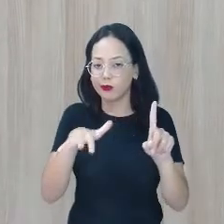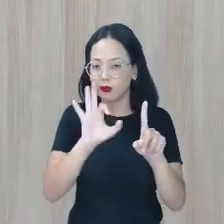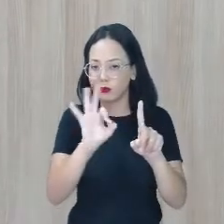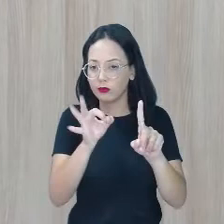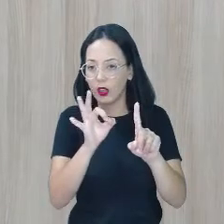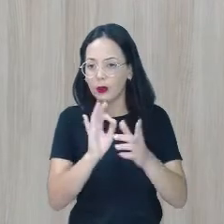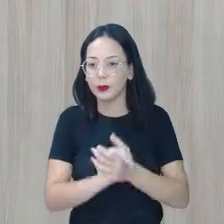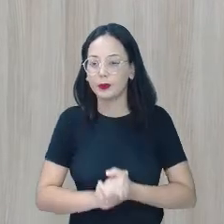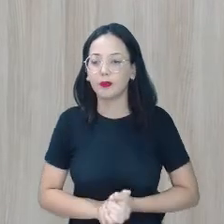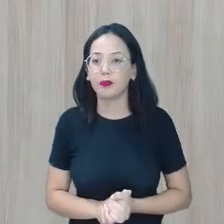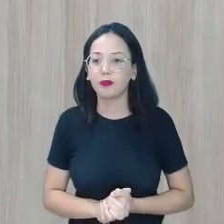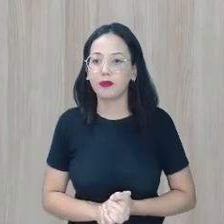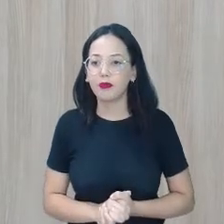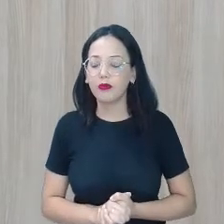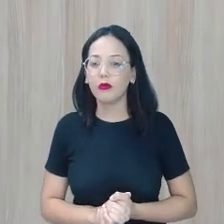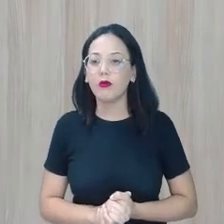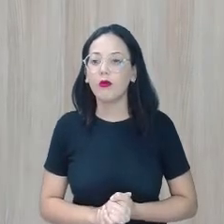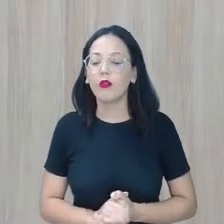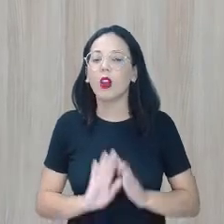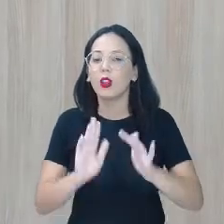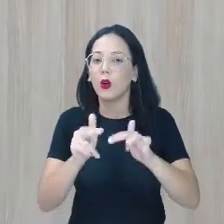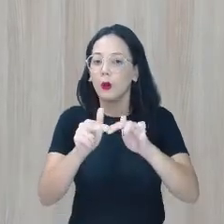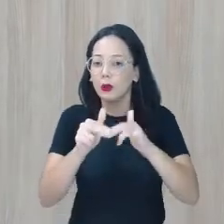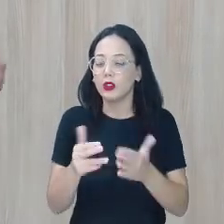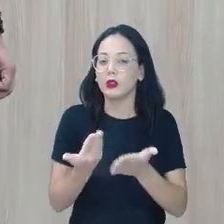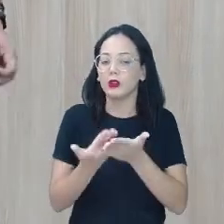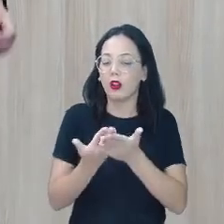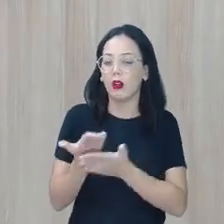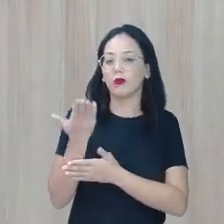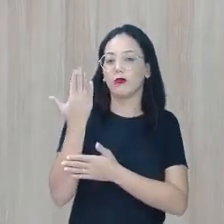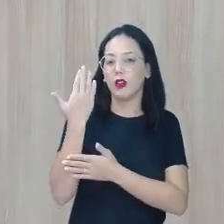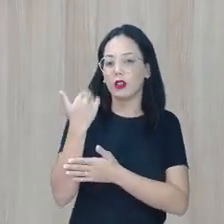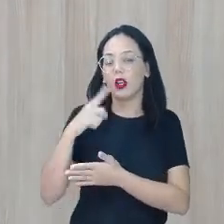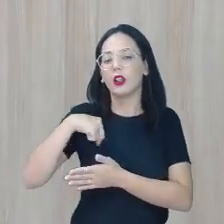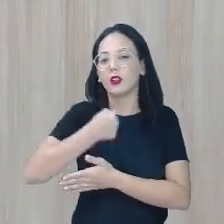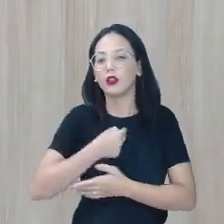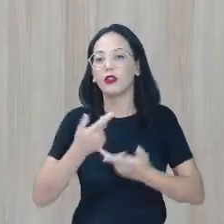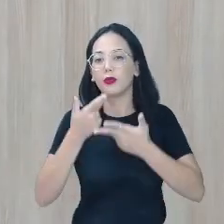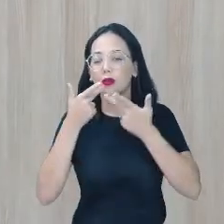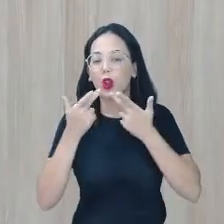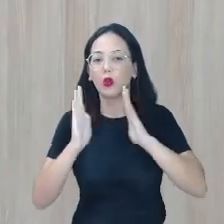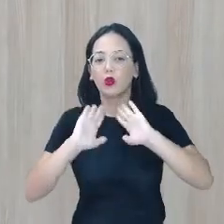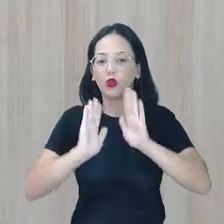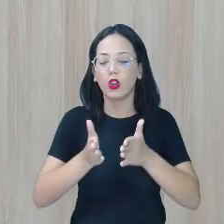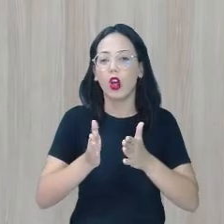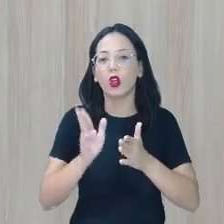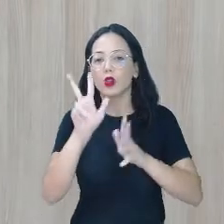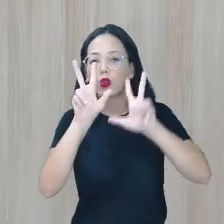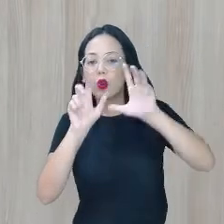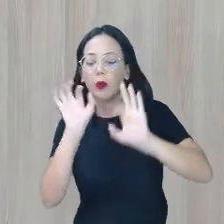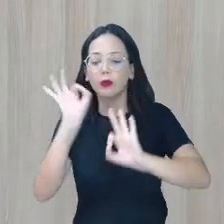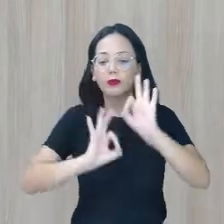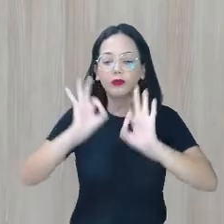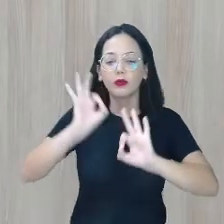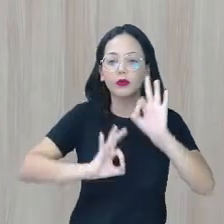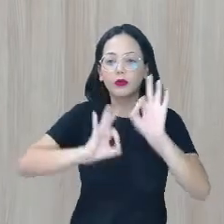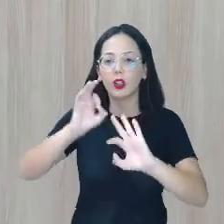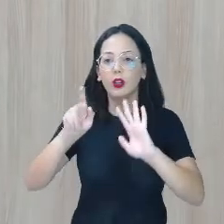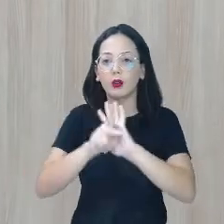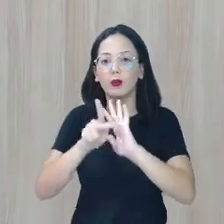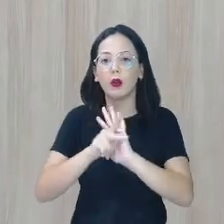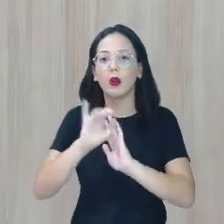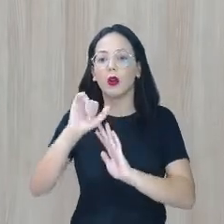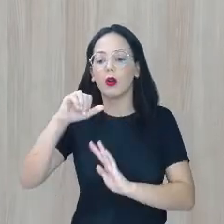Então, a gente, na aula passada, a gente falou, né, sobre a organização do chamado Império